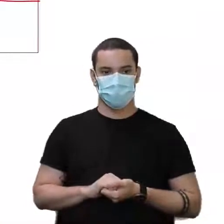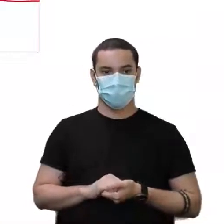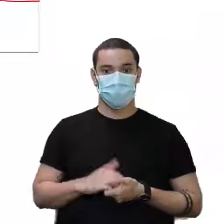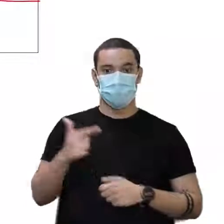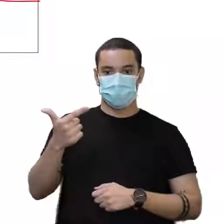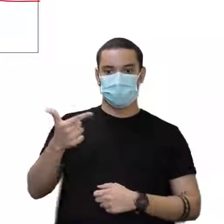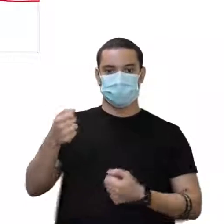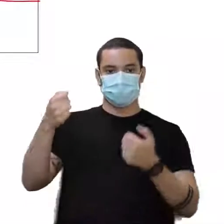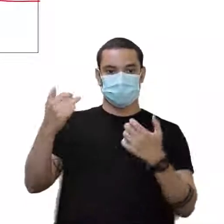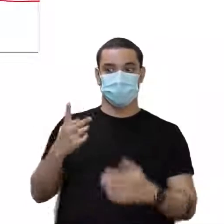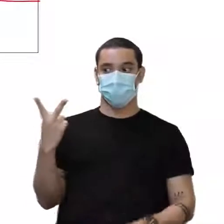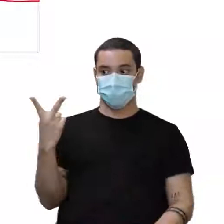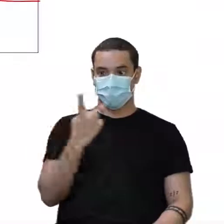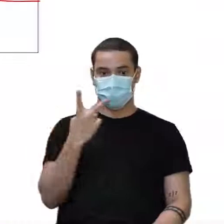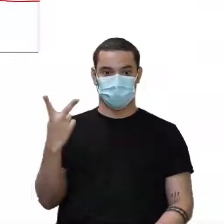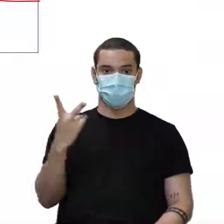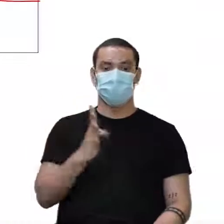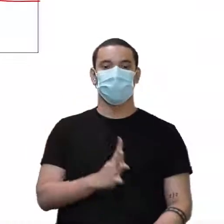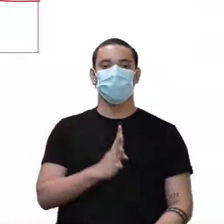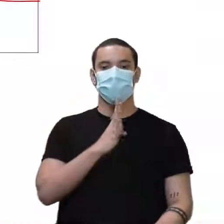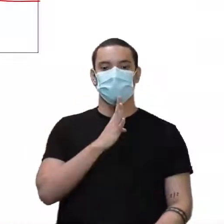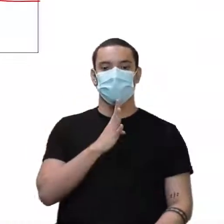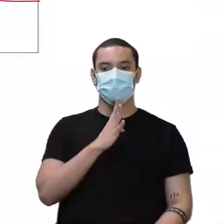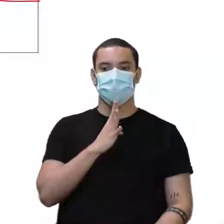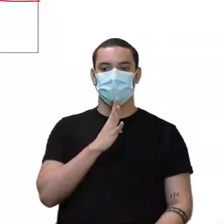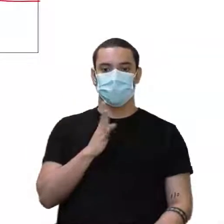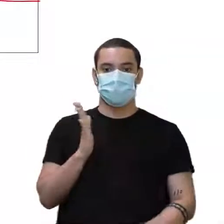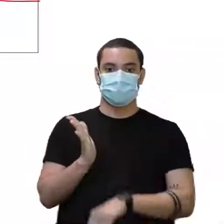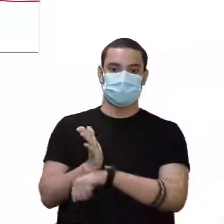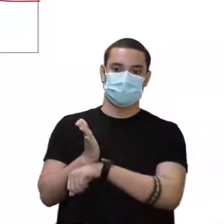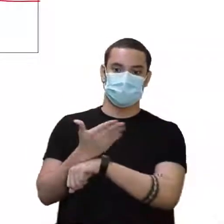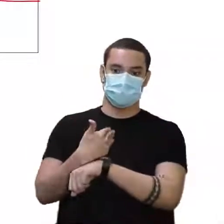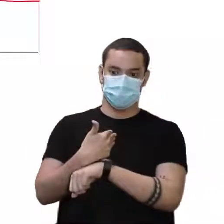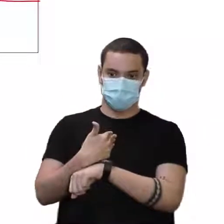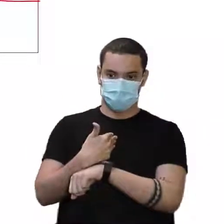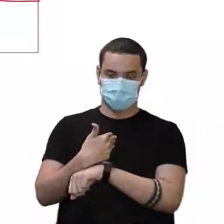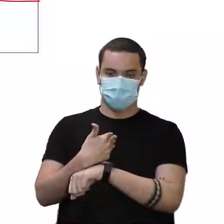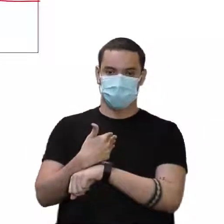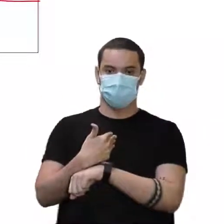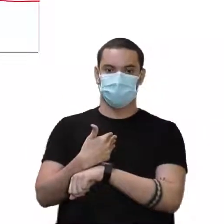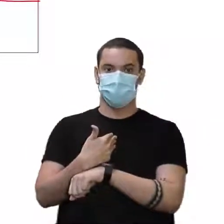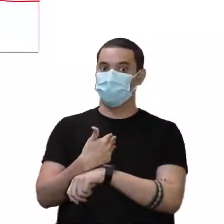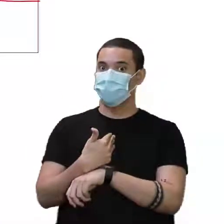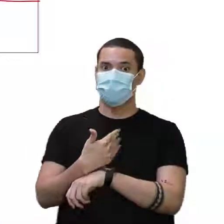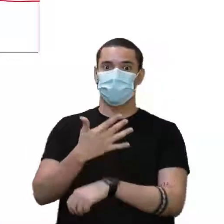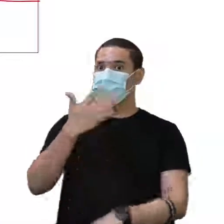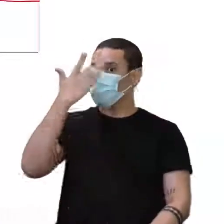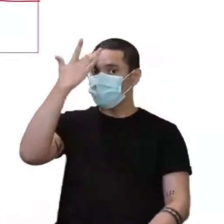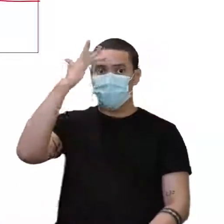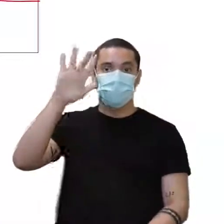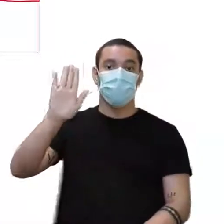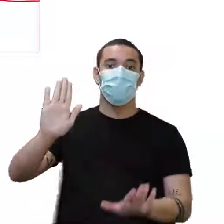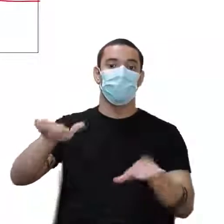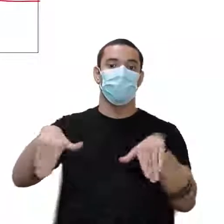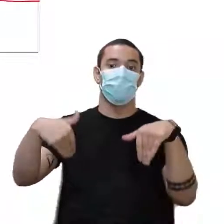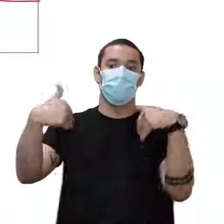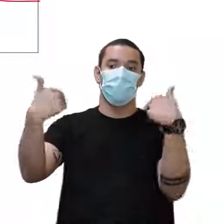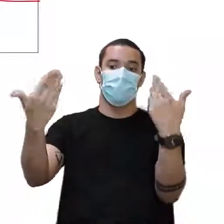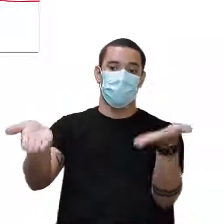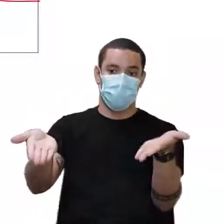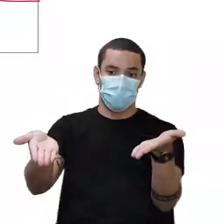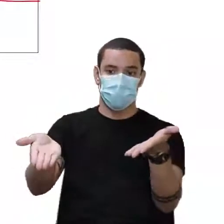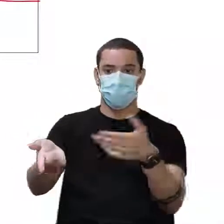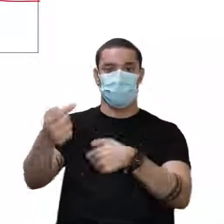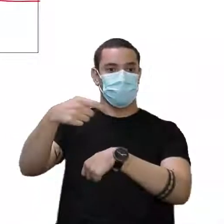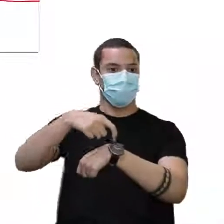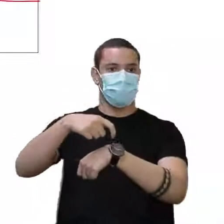se conheceram, have met é a mesma tradução, se conheceram antes. Ele não disse quando, ele não especificou o